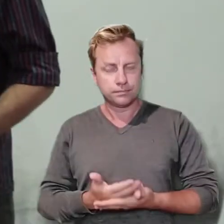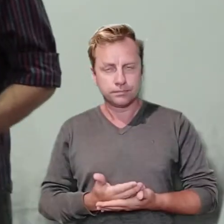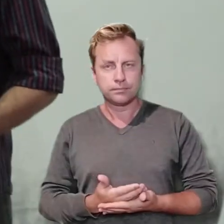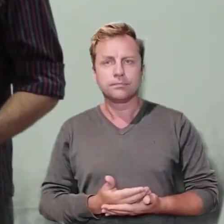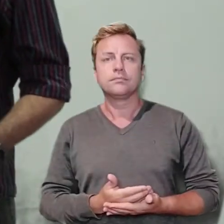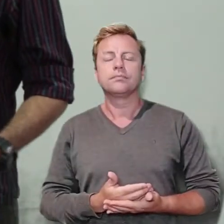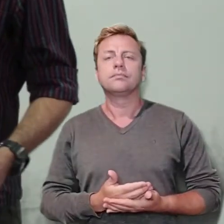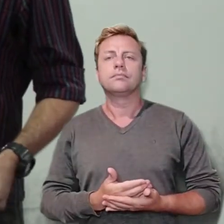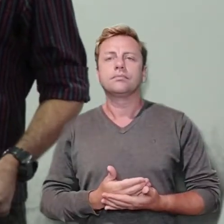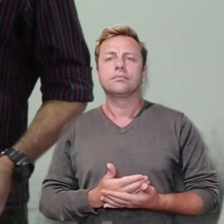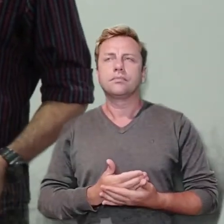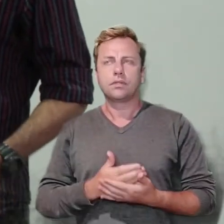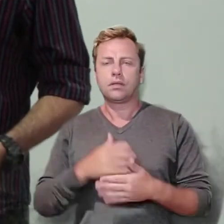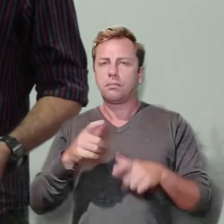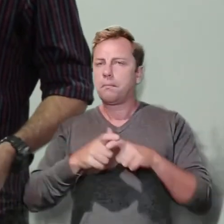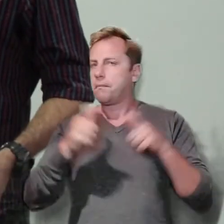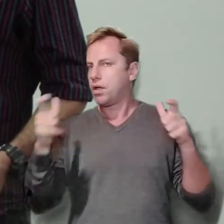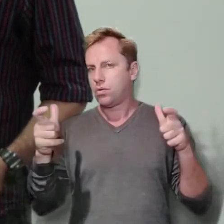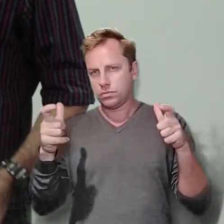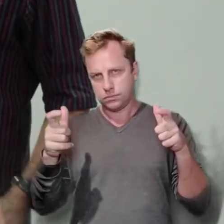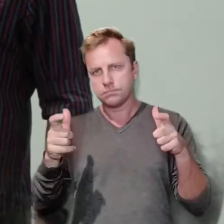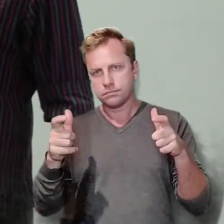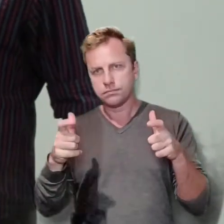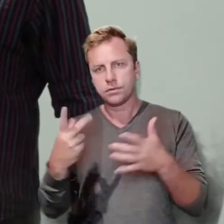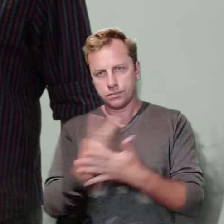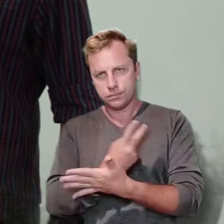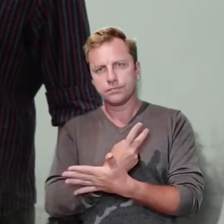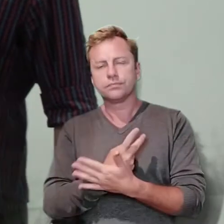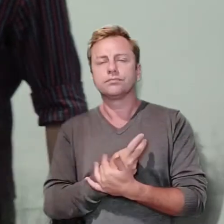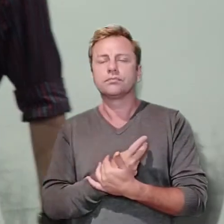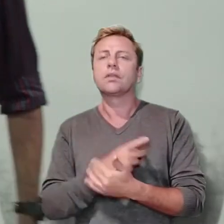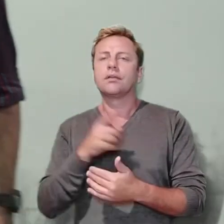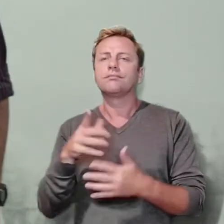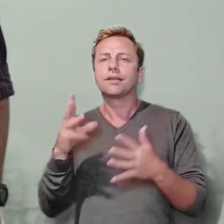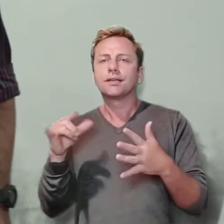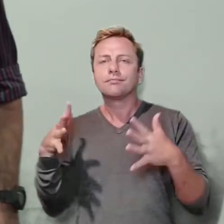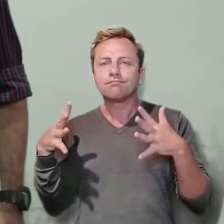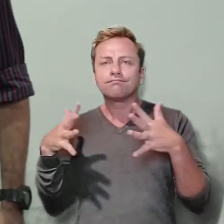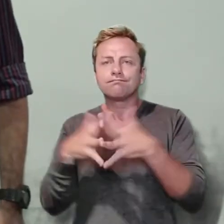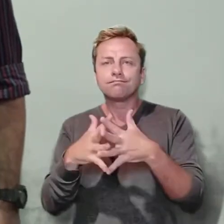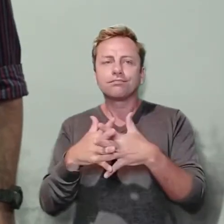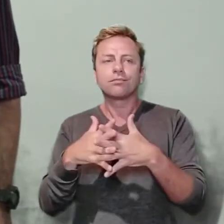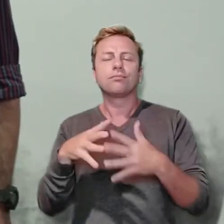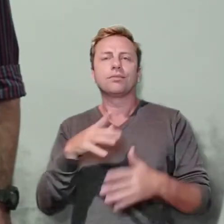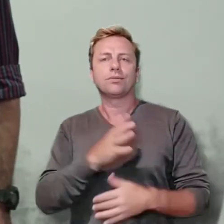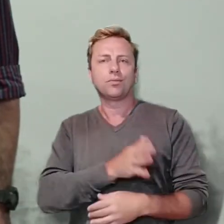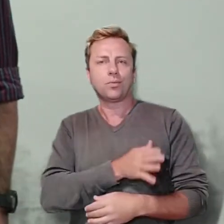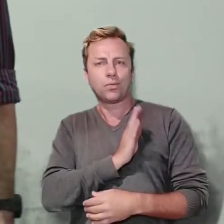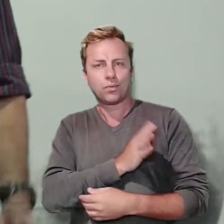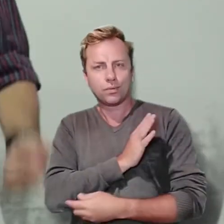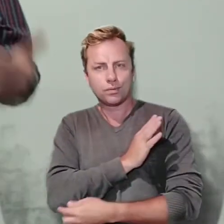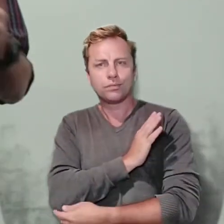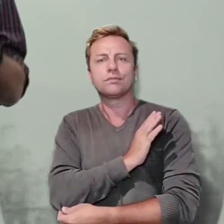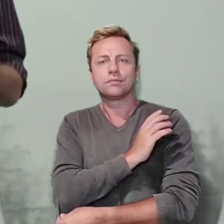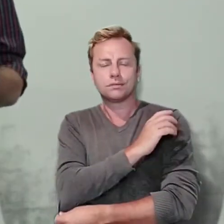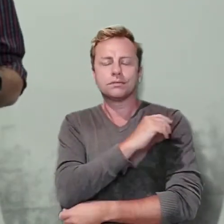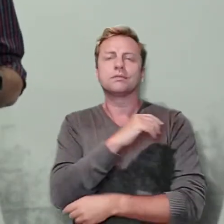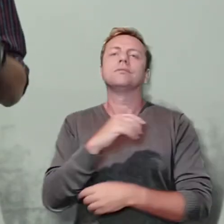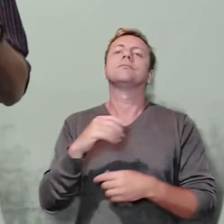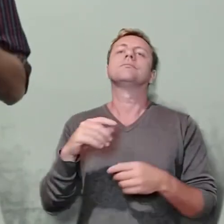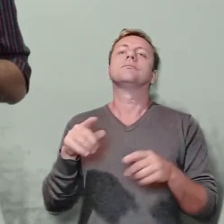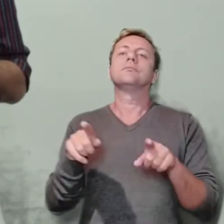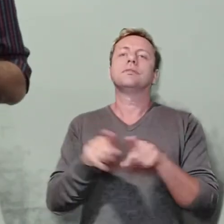obesidade, em grande parte dos casos, vai comprometer a própria função cardíaca,